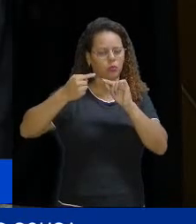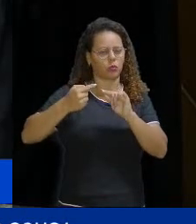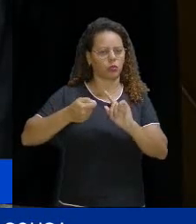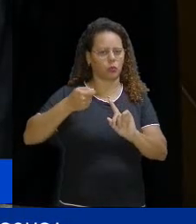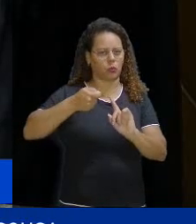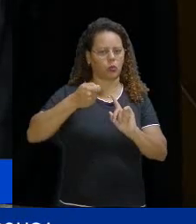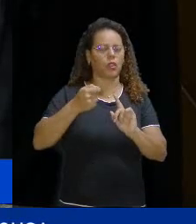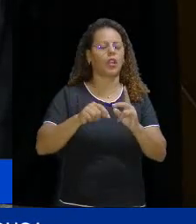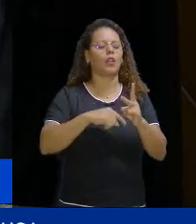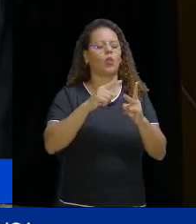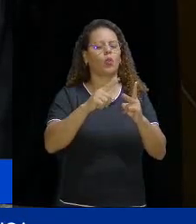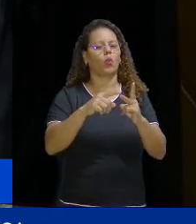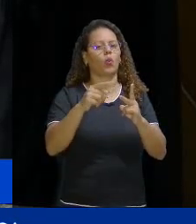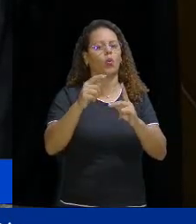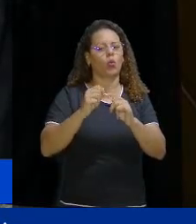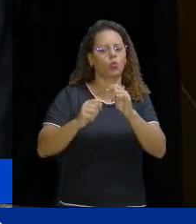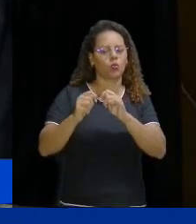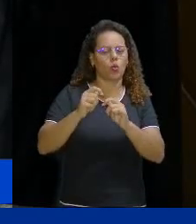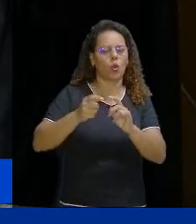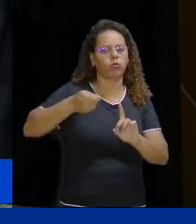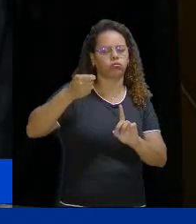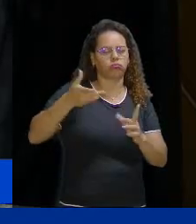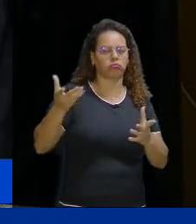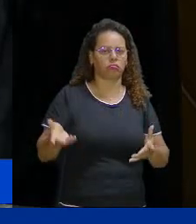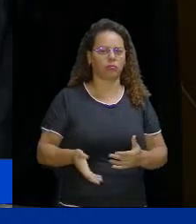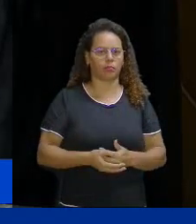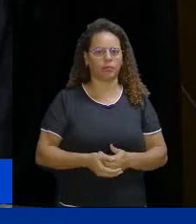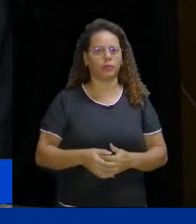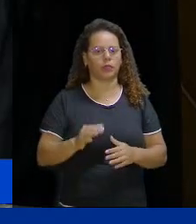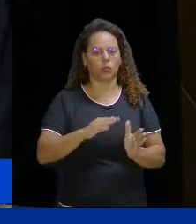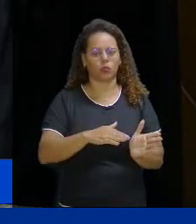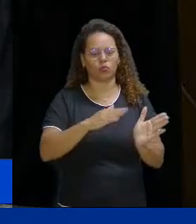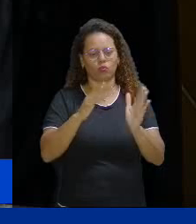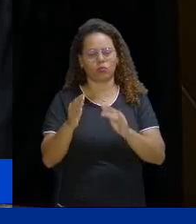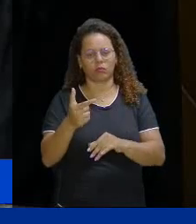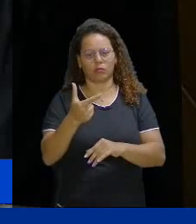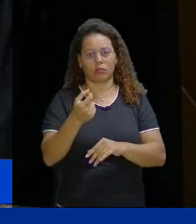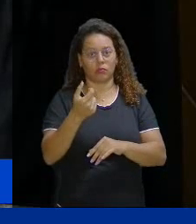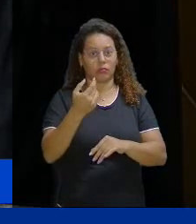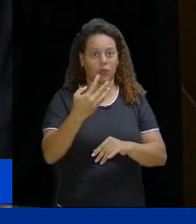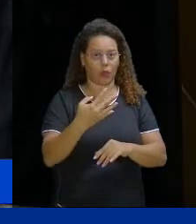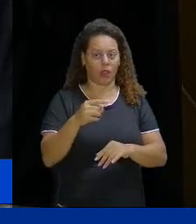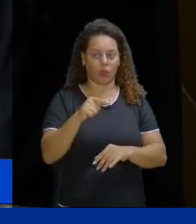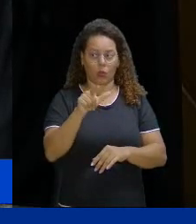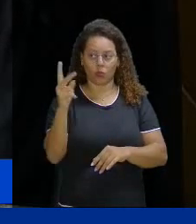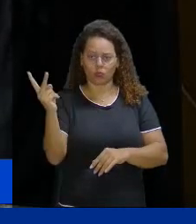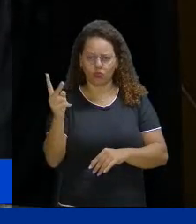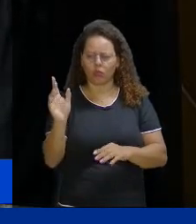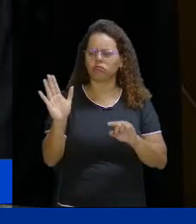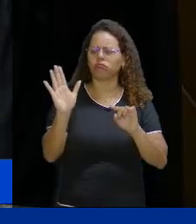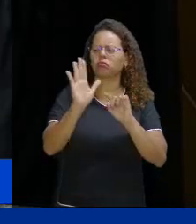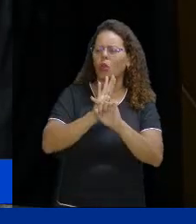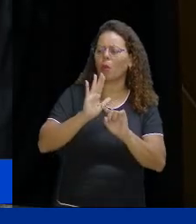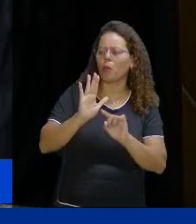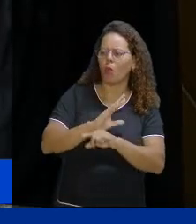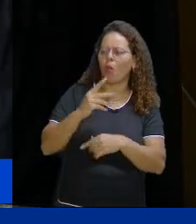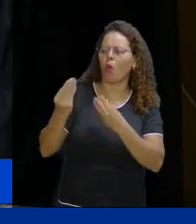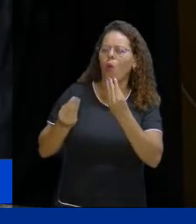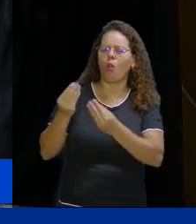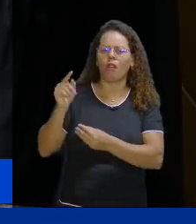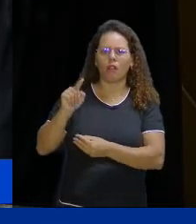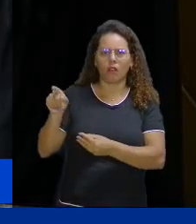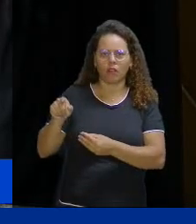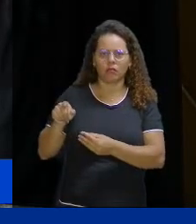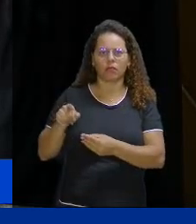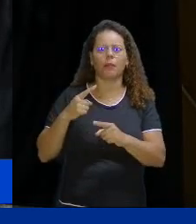uso indevido dos meios de comunicação durante o pleito de 2024. As condutas questionadas incluiriam o uso